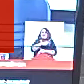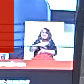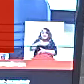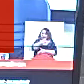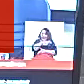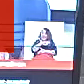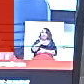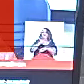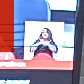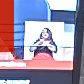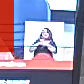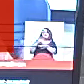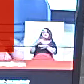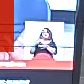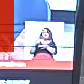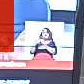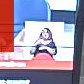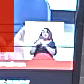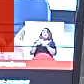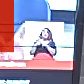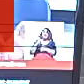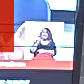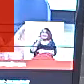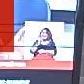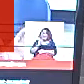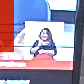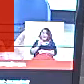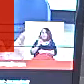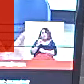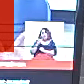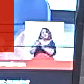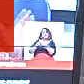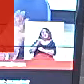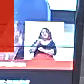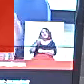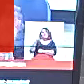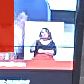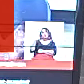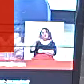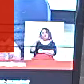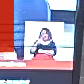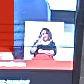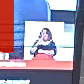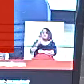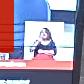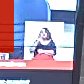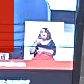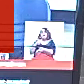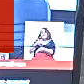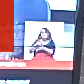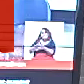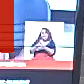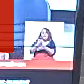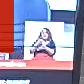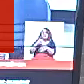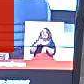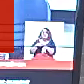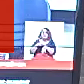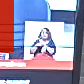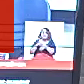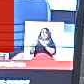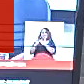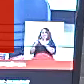pessoas. Porque eu sei que senão pode se transformar numa questão política, né? Chega em períodos eleitorais, aquilo abre uma brecha